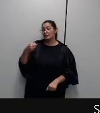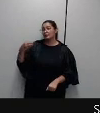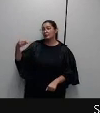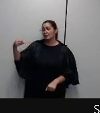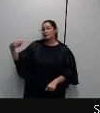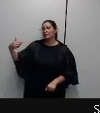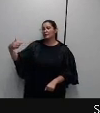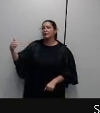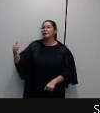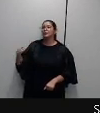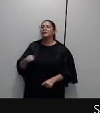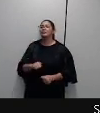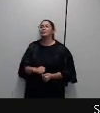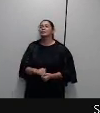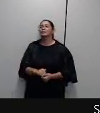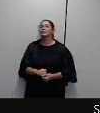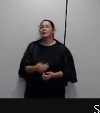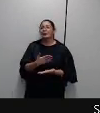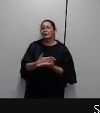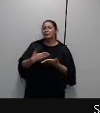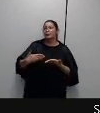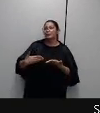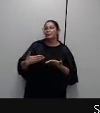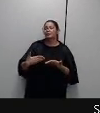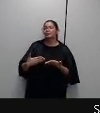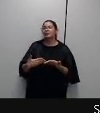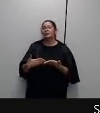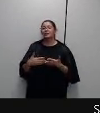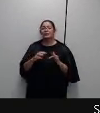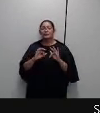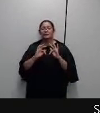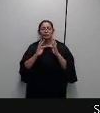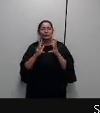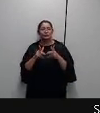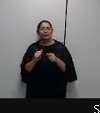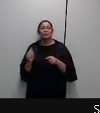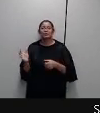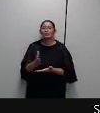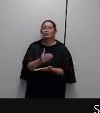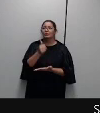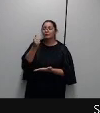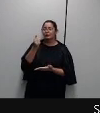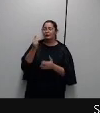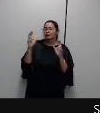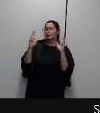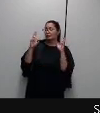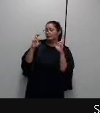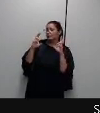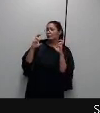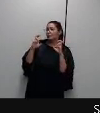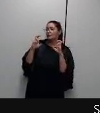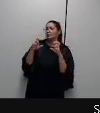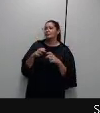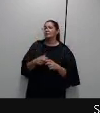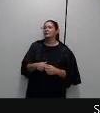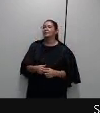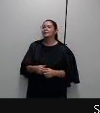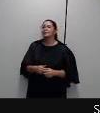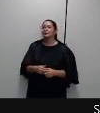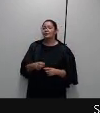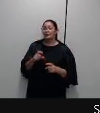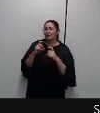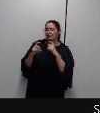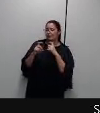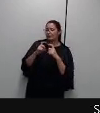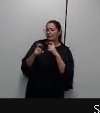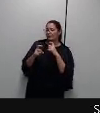Benjamin continuo no tocante ao alcance do título executivo e dos cálculos apresentados pela